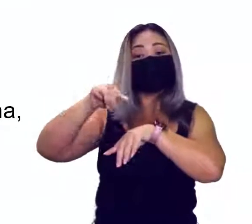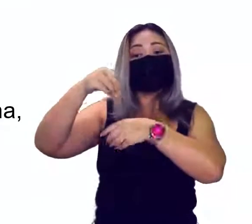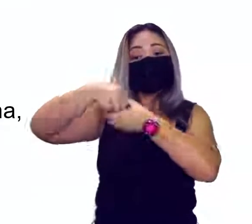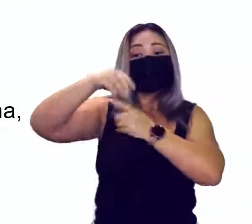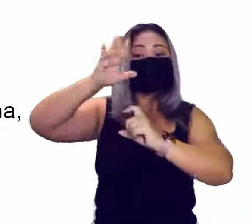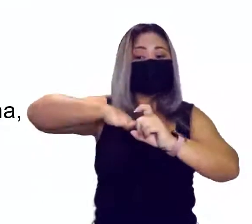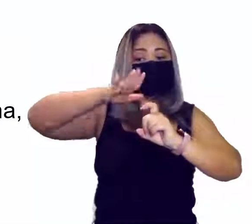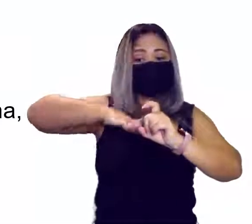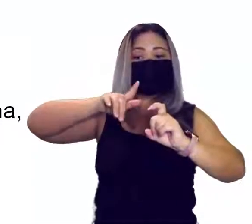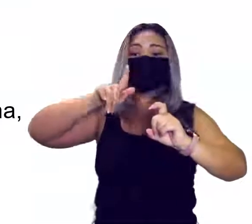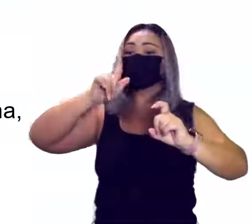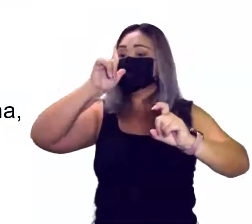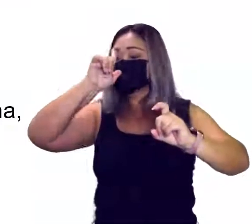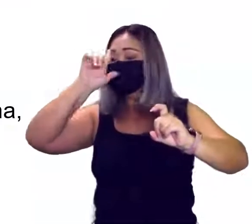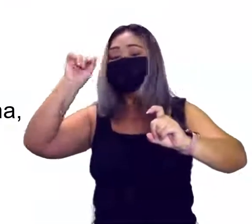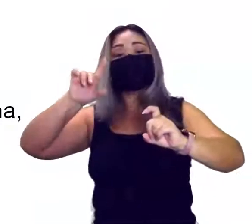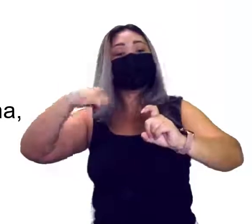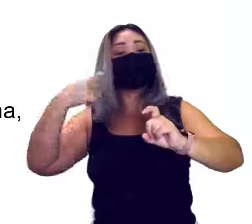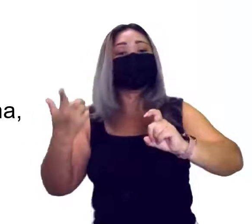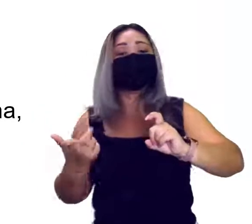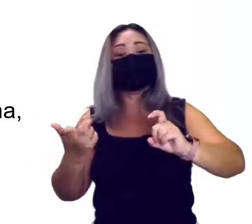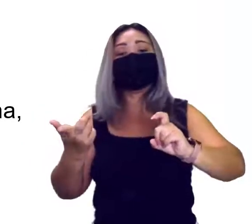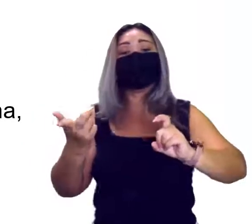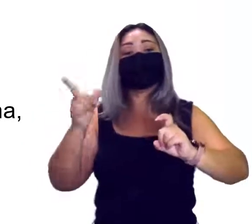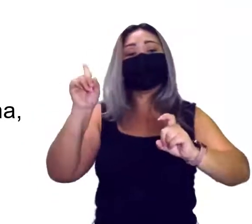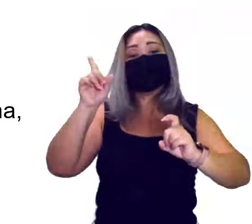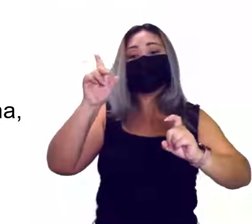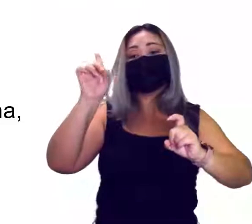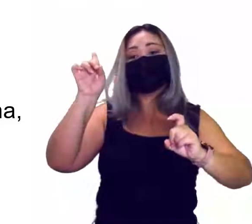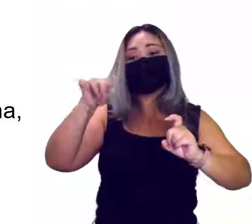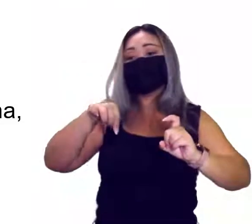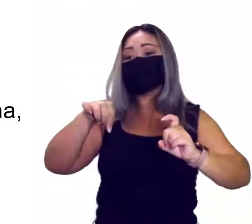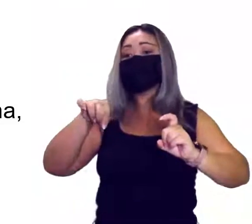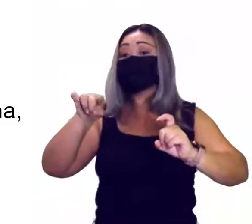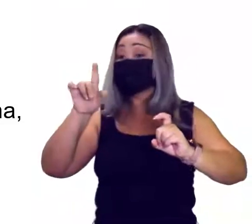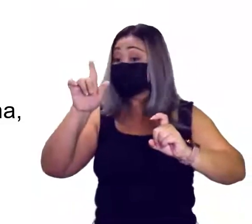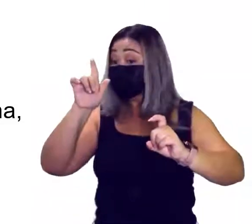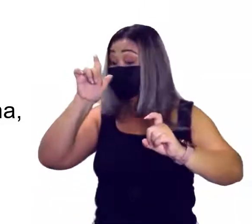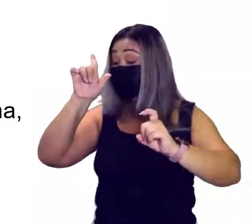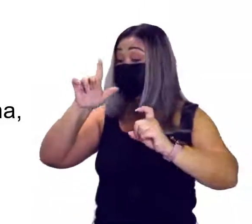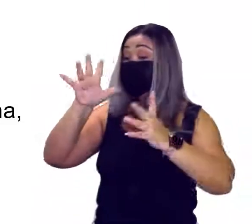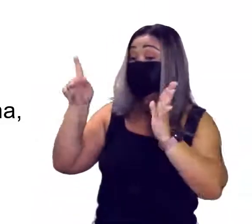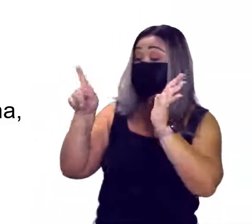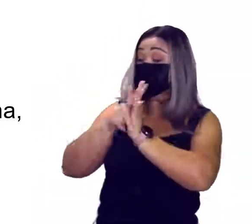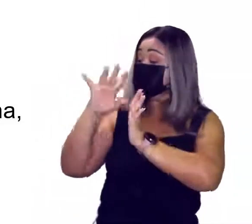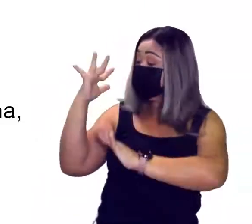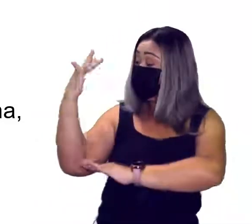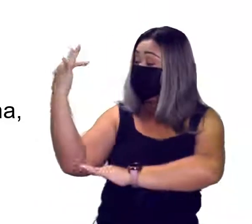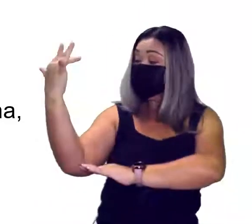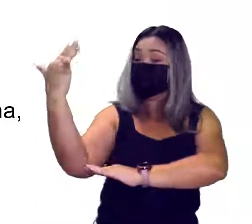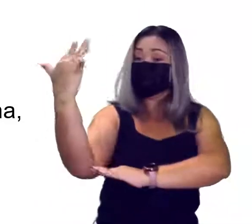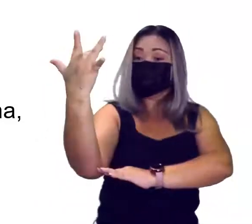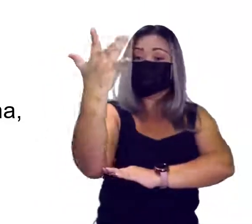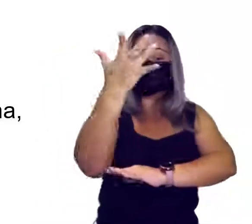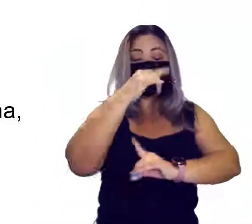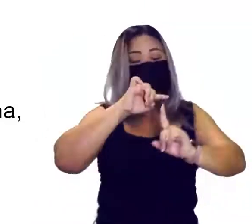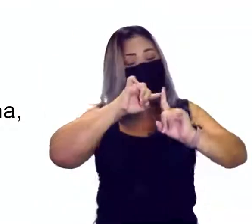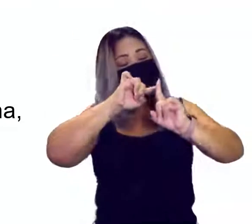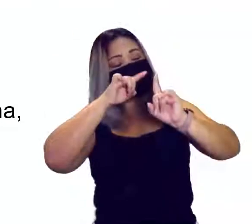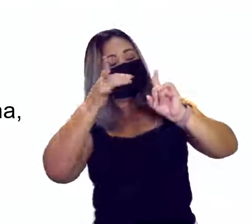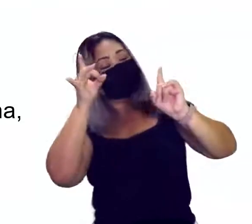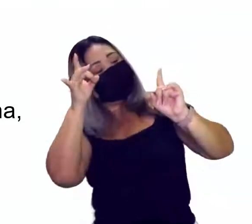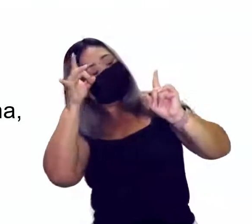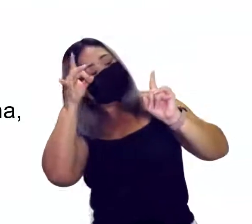ok? Ele é considerado também o deus grego da natureza, da fecundidade. Ó. As